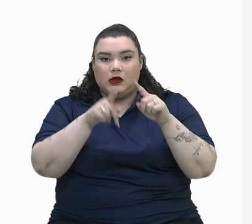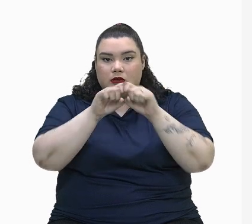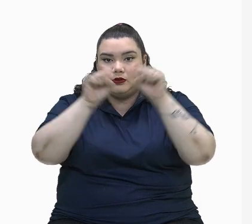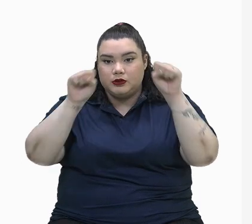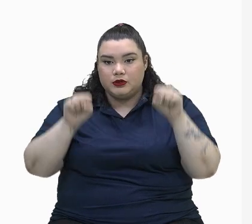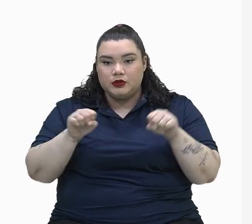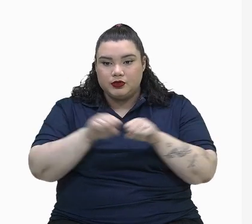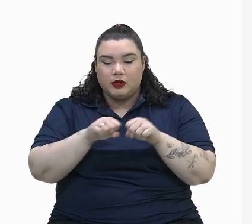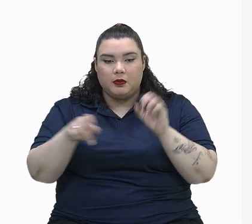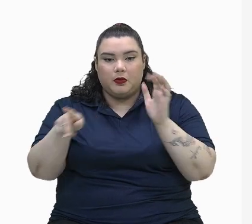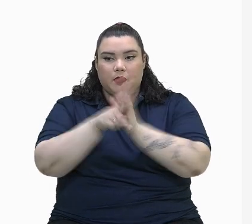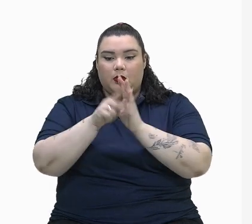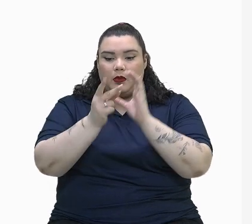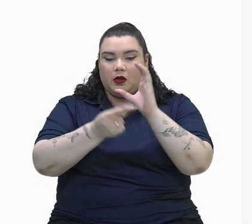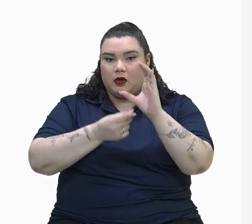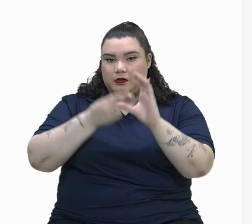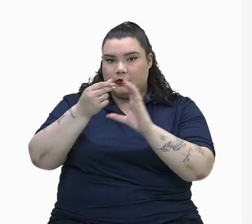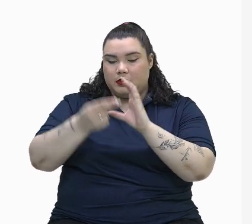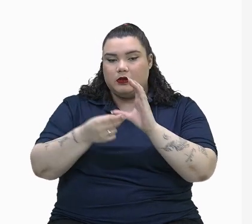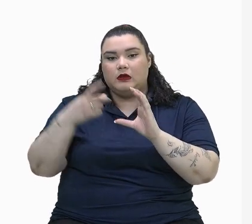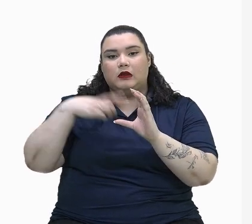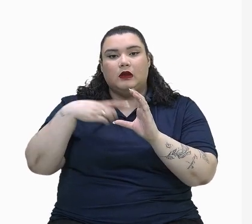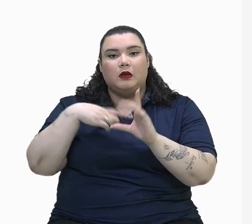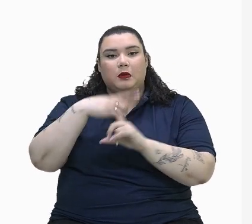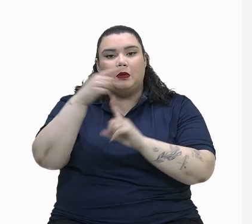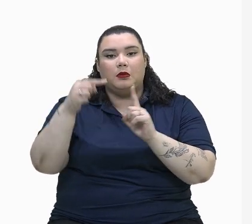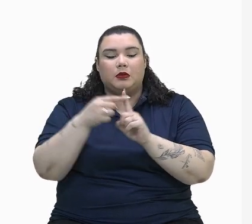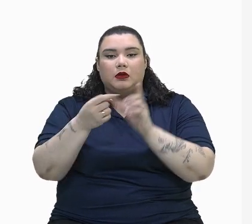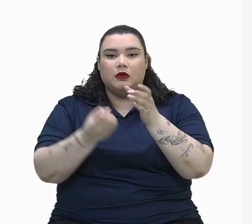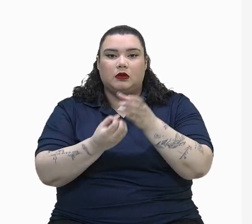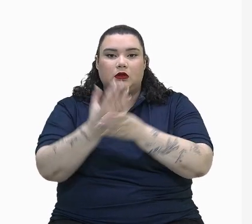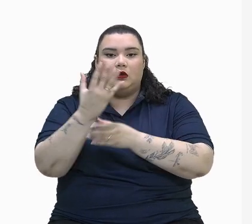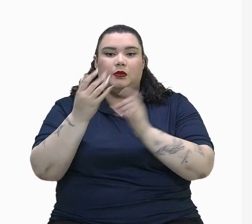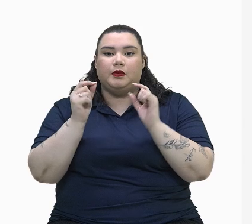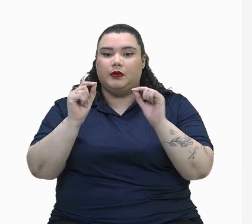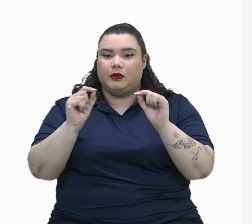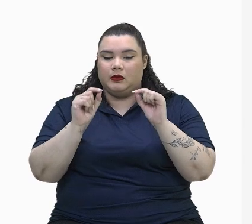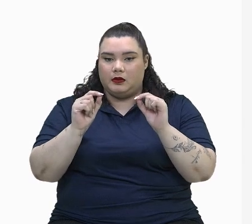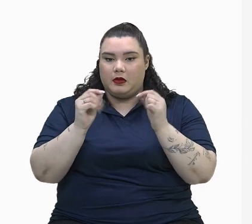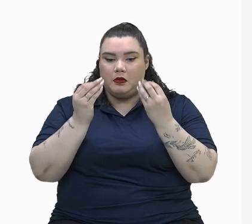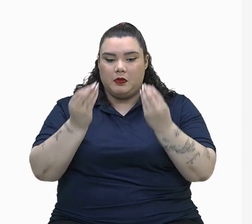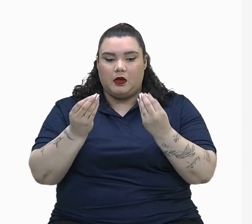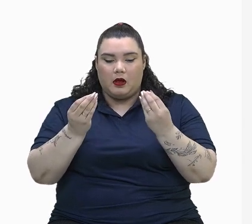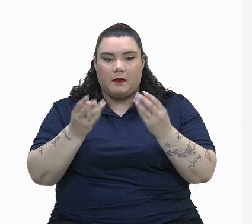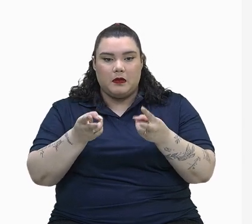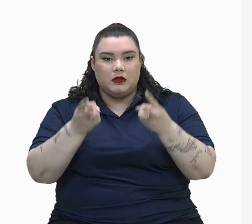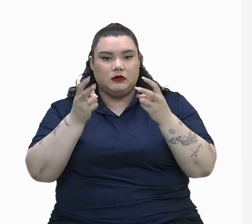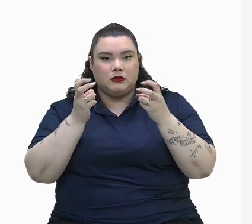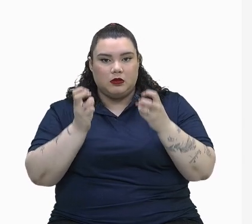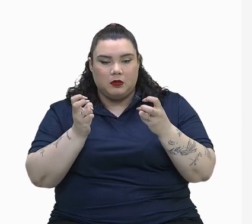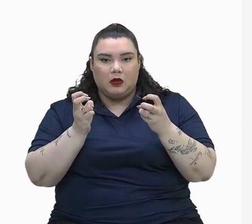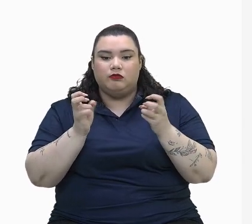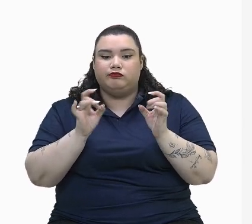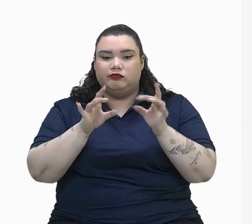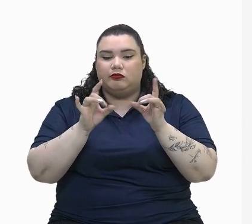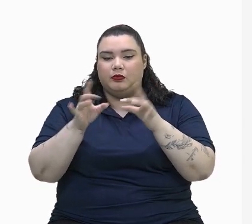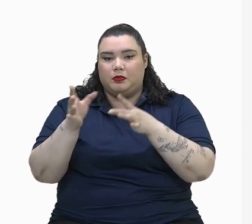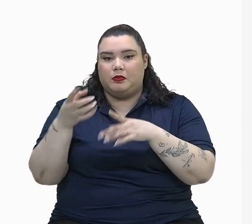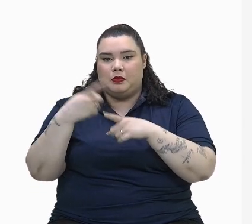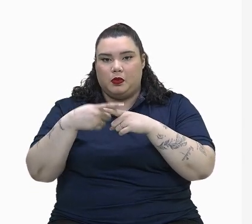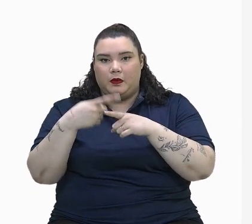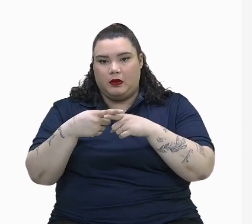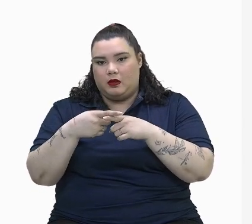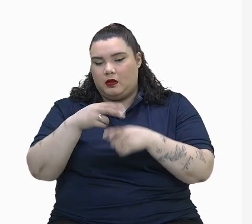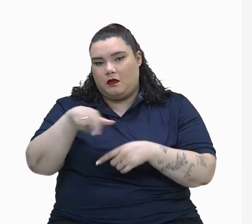sistema capitalista, ele buscou criar um meio para vender, porque isso não é